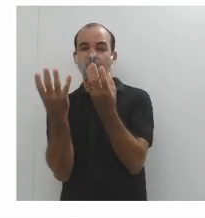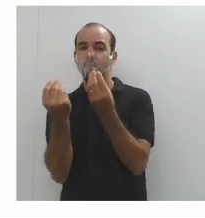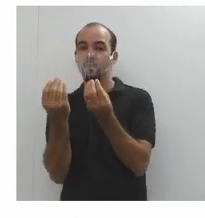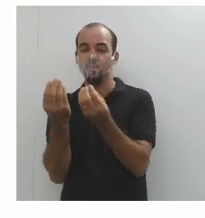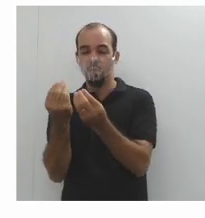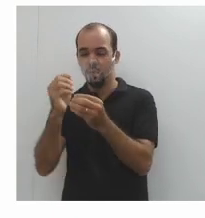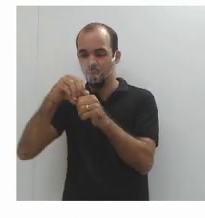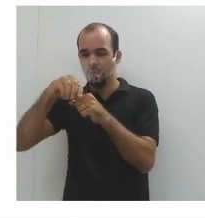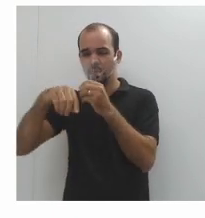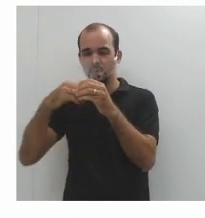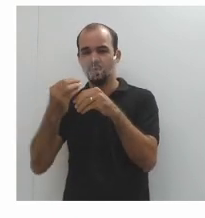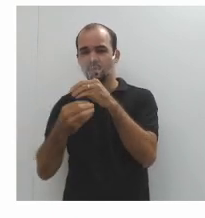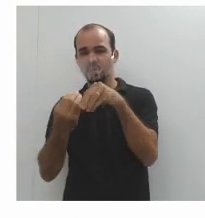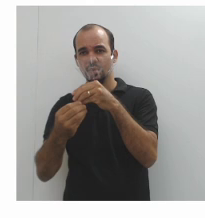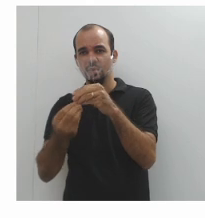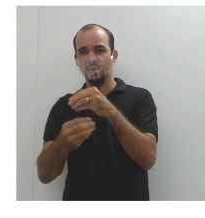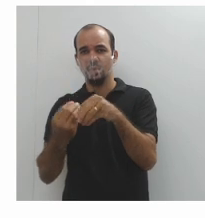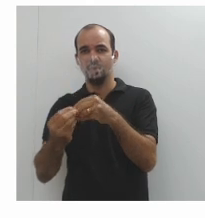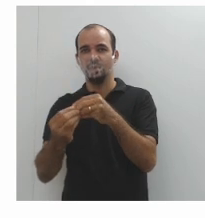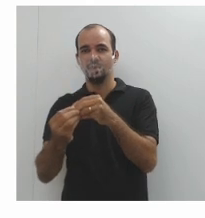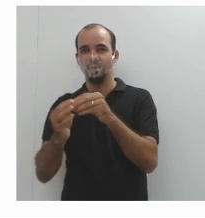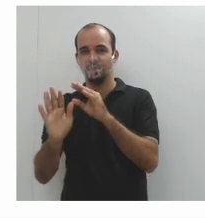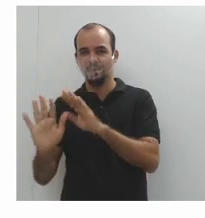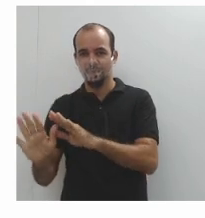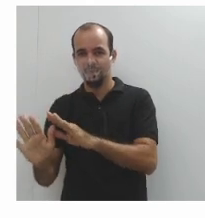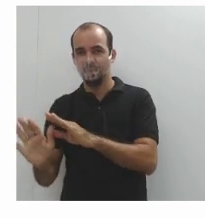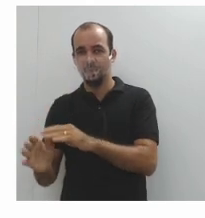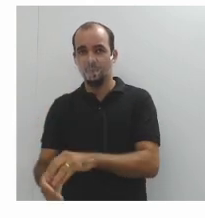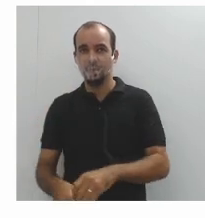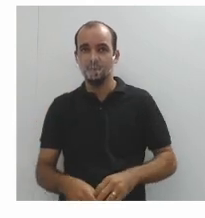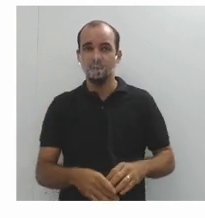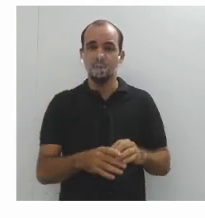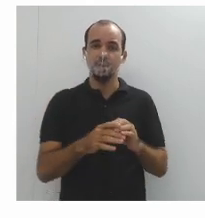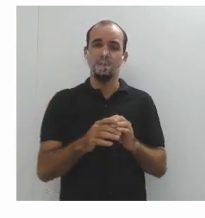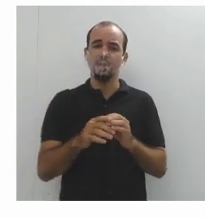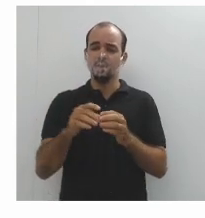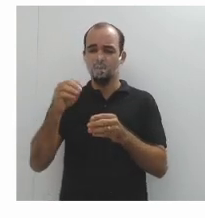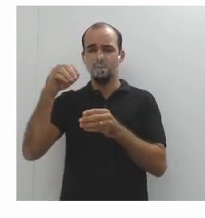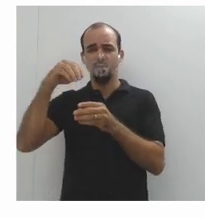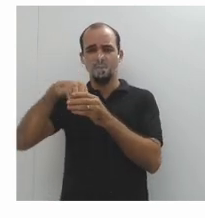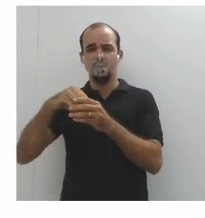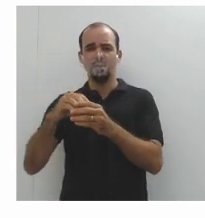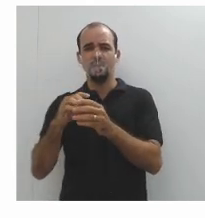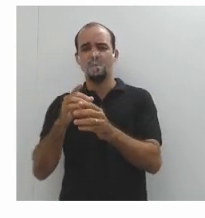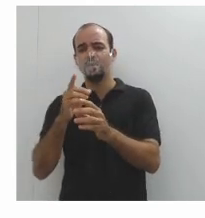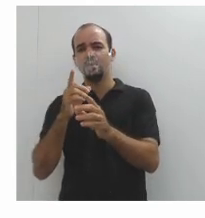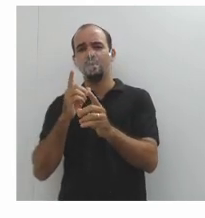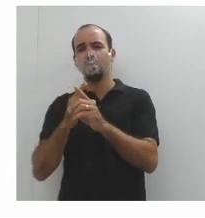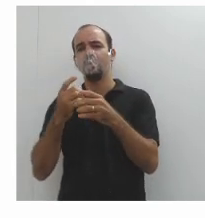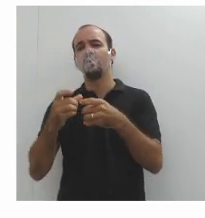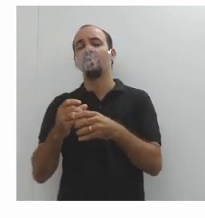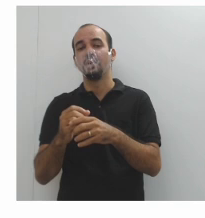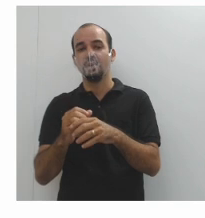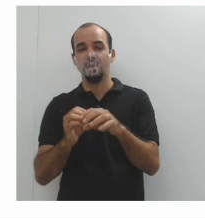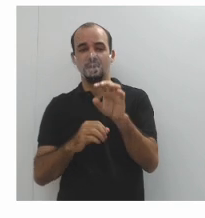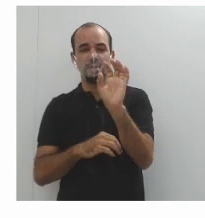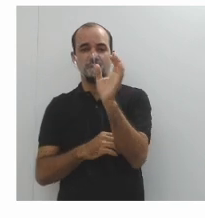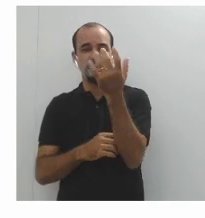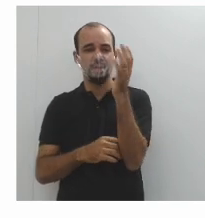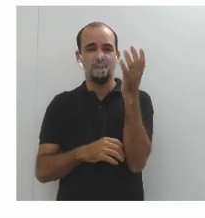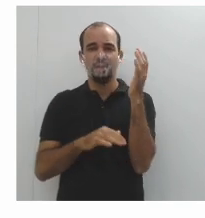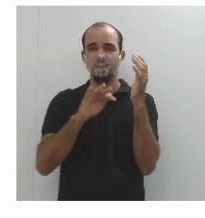pessoal, celulose nós encontramos nas plantas, ou seja, é uma